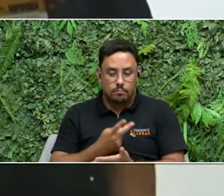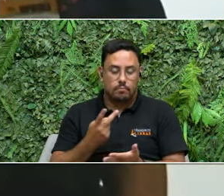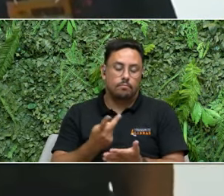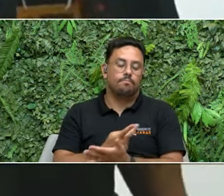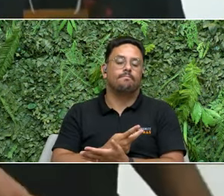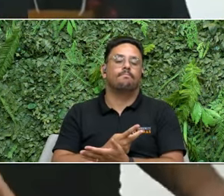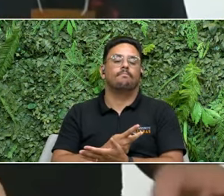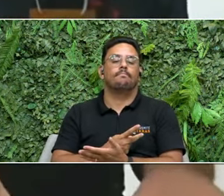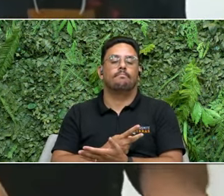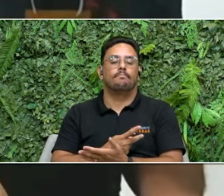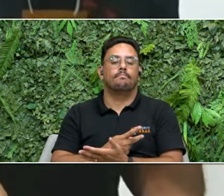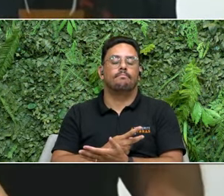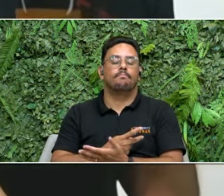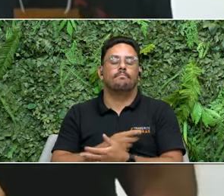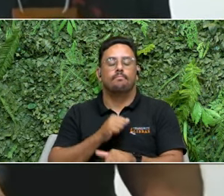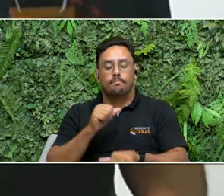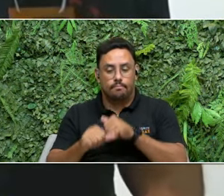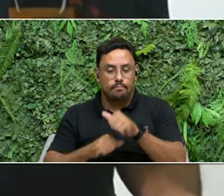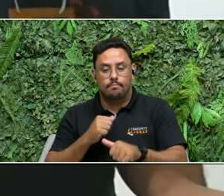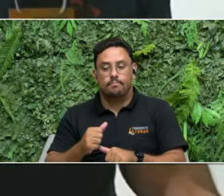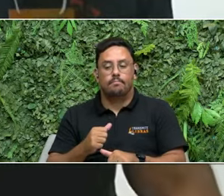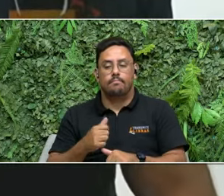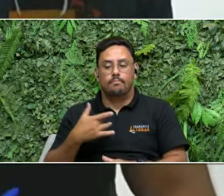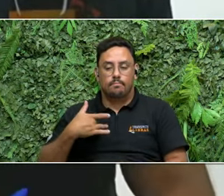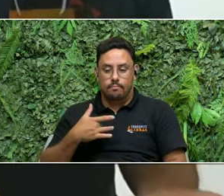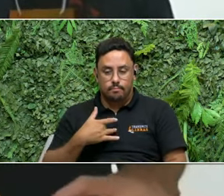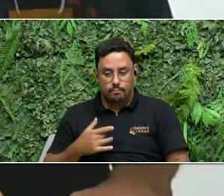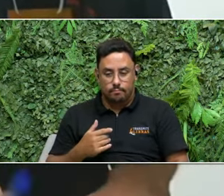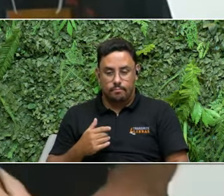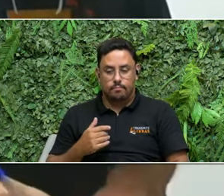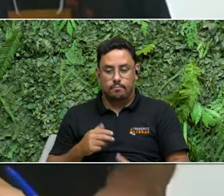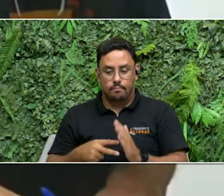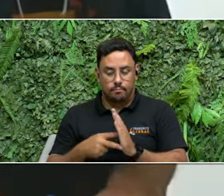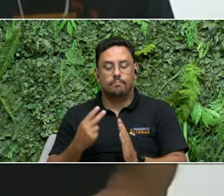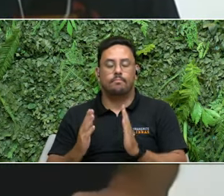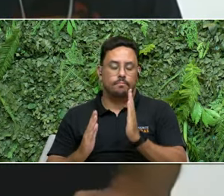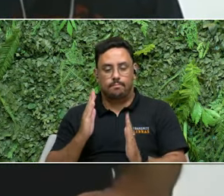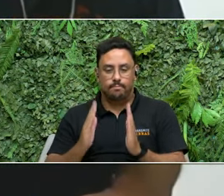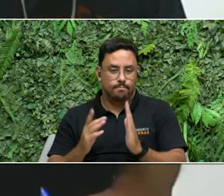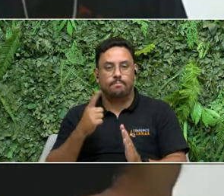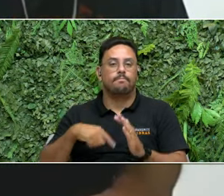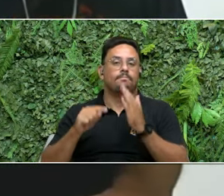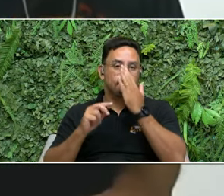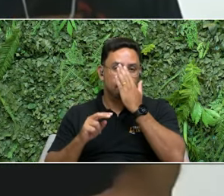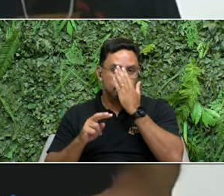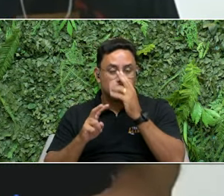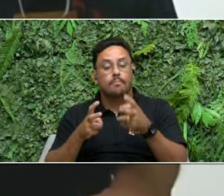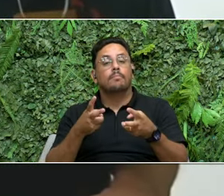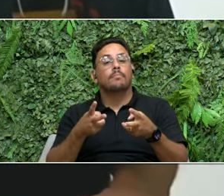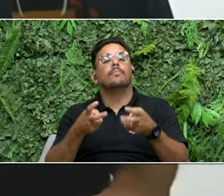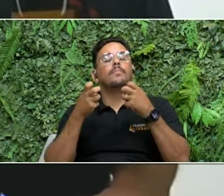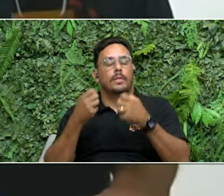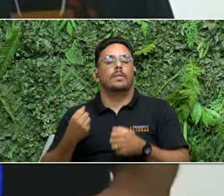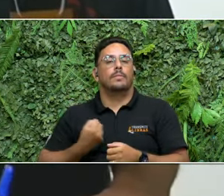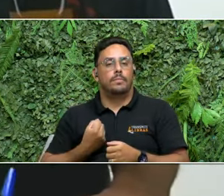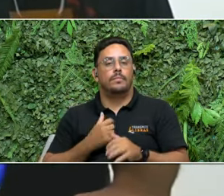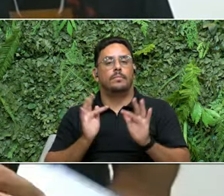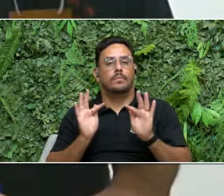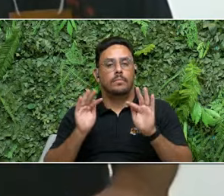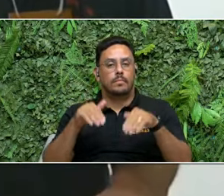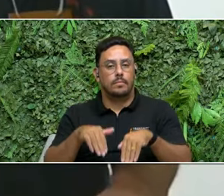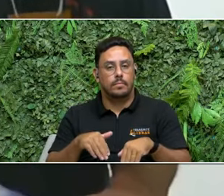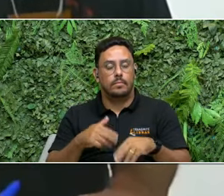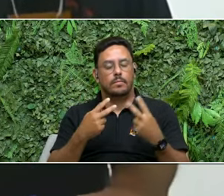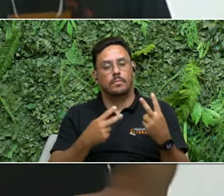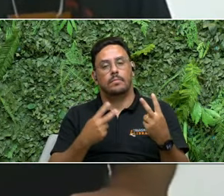muda o jeito do Cruzeiro jogar principalmente na etapa final e aí a gente viu aqui os números finais em 2